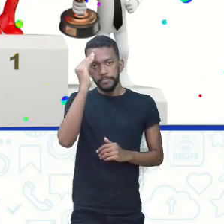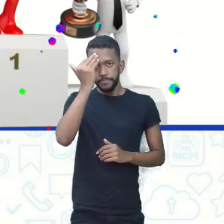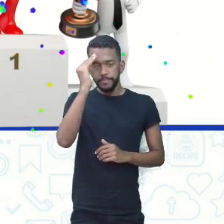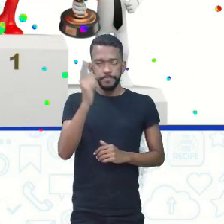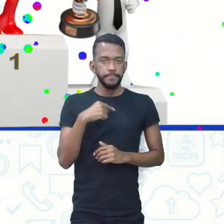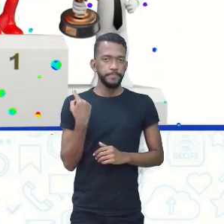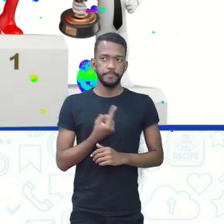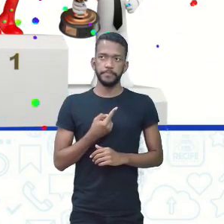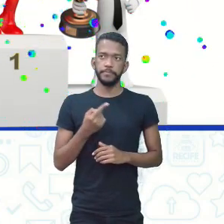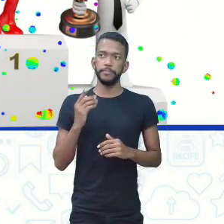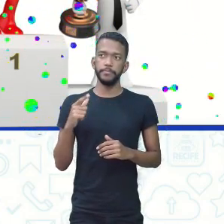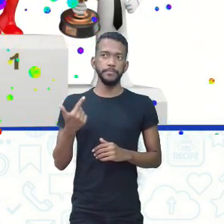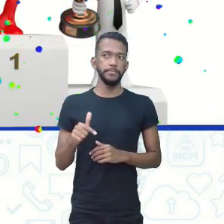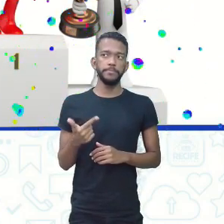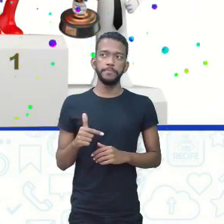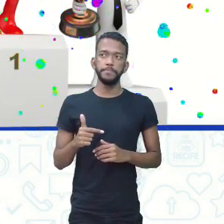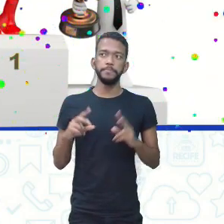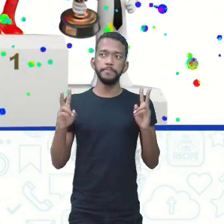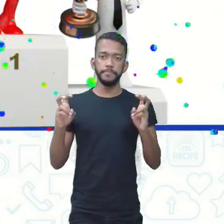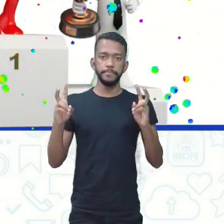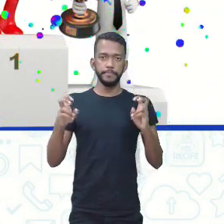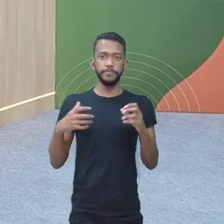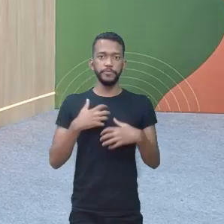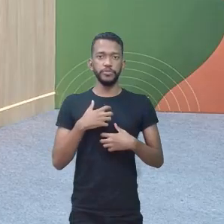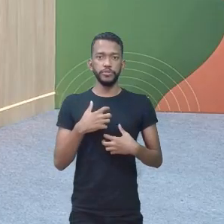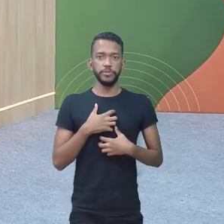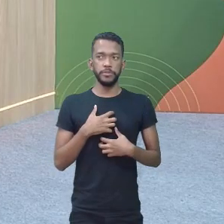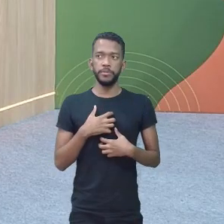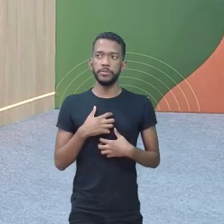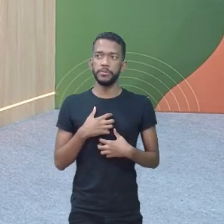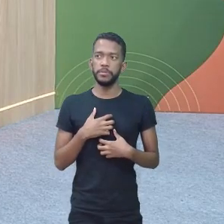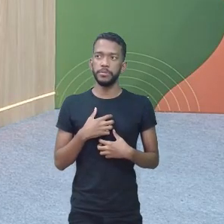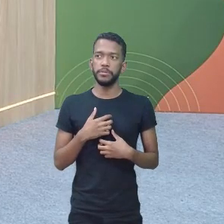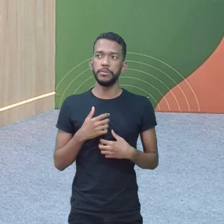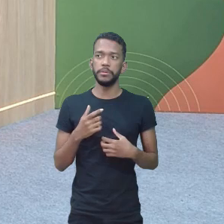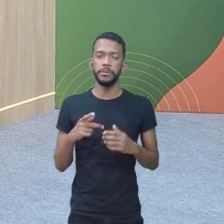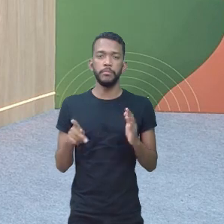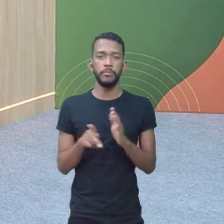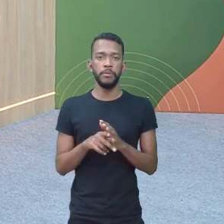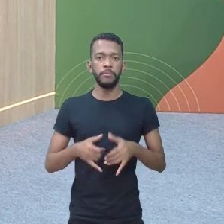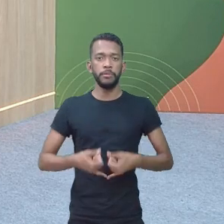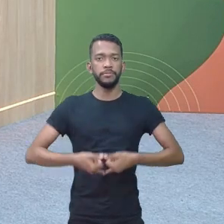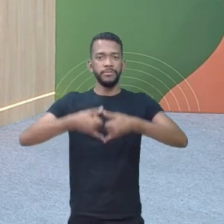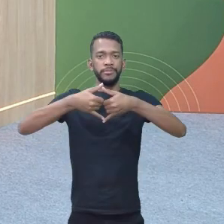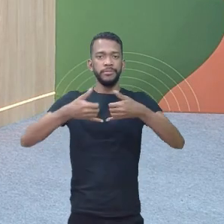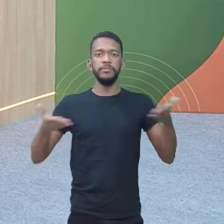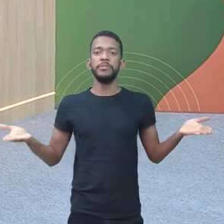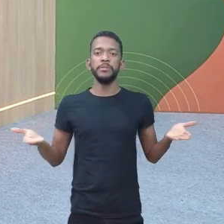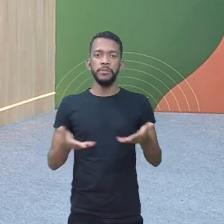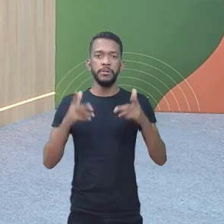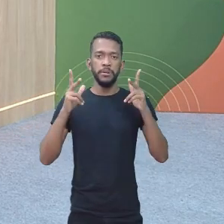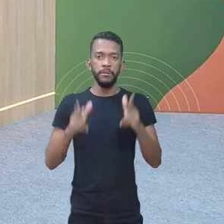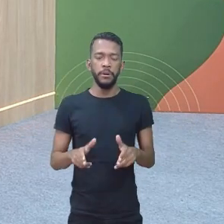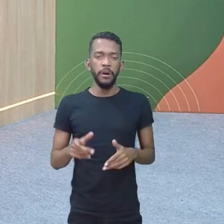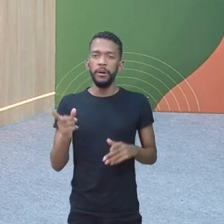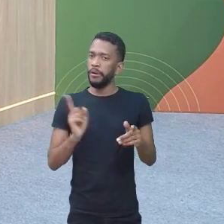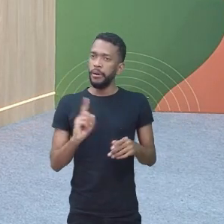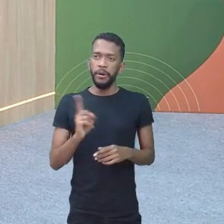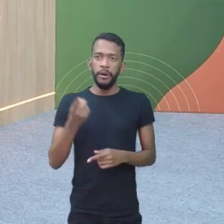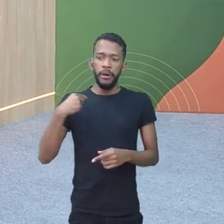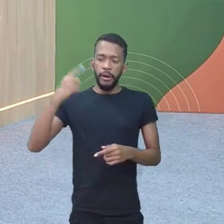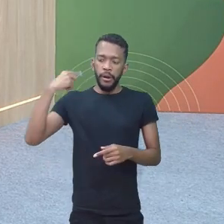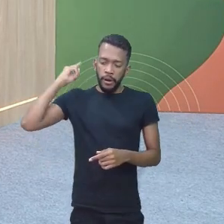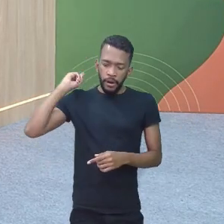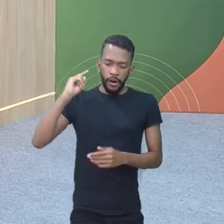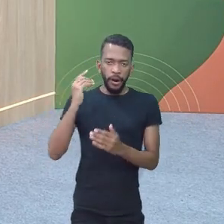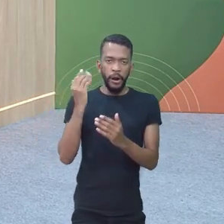gente não tinha a forma de premiação como a gente tem hoje, né? Naquela época